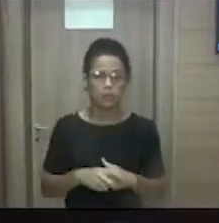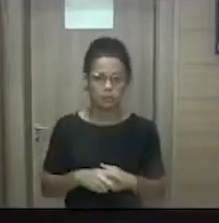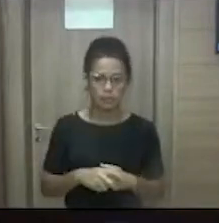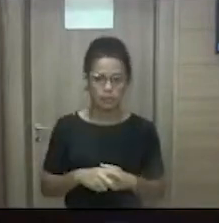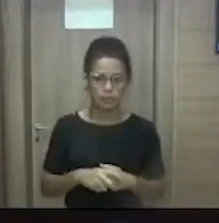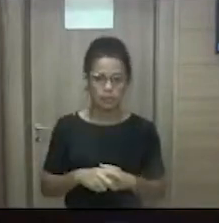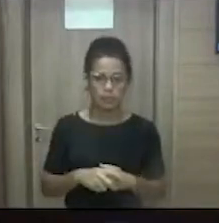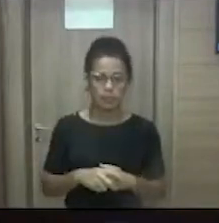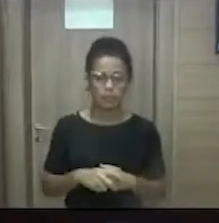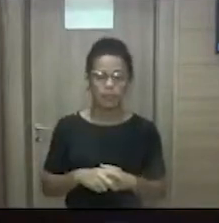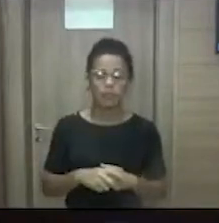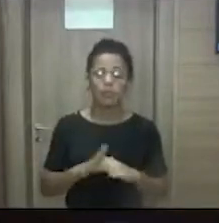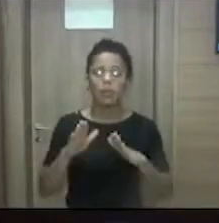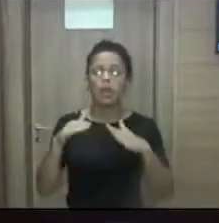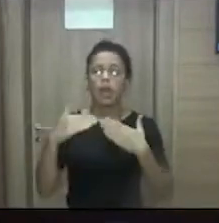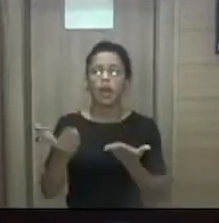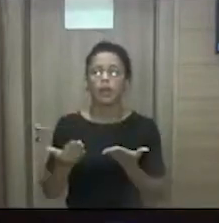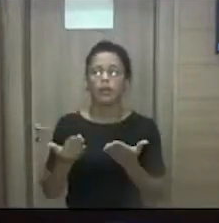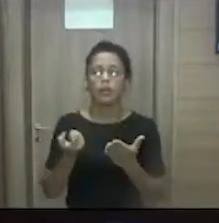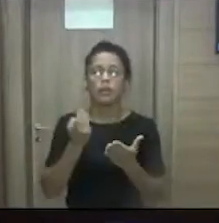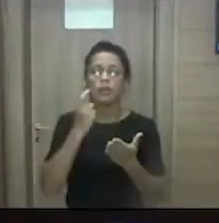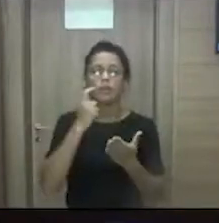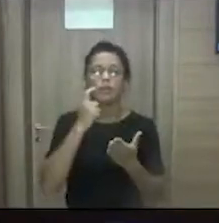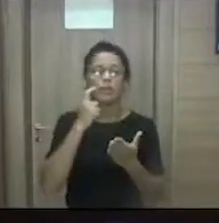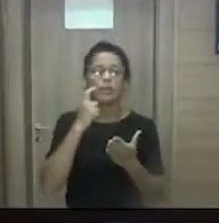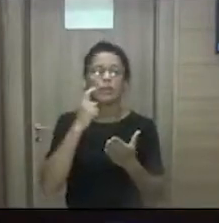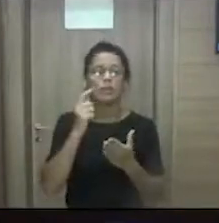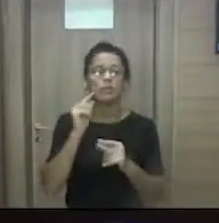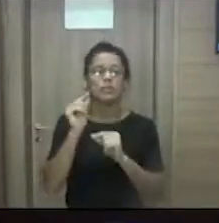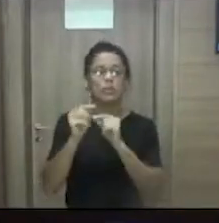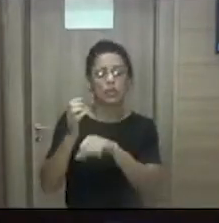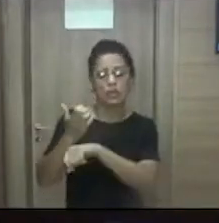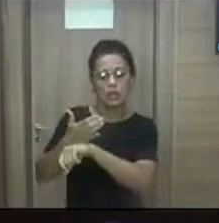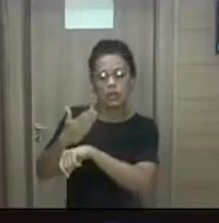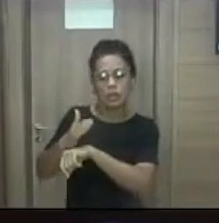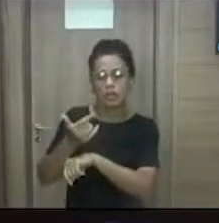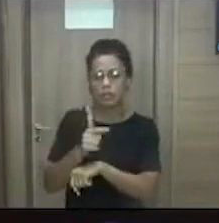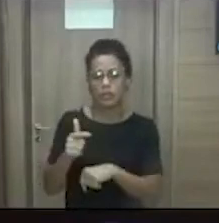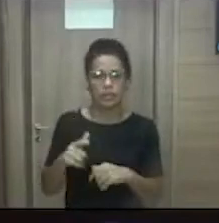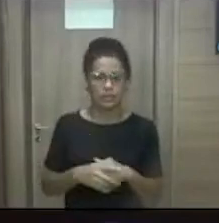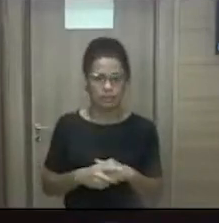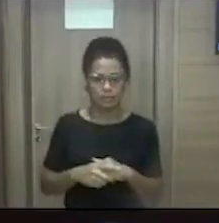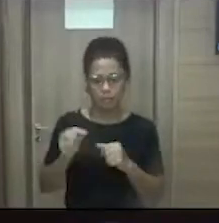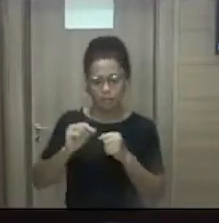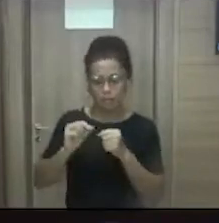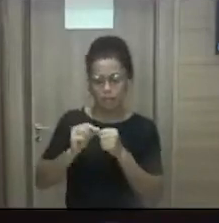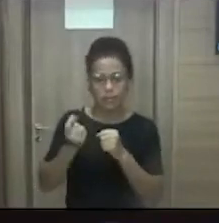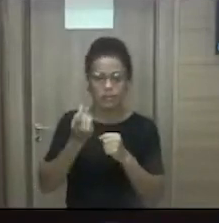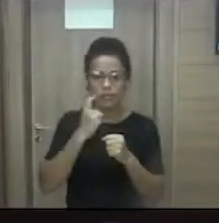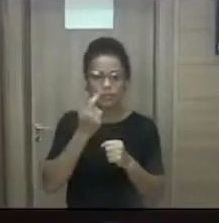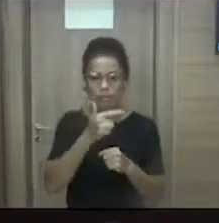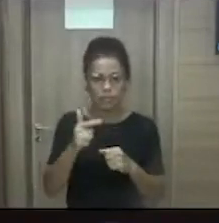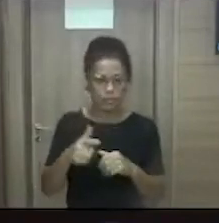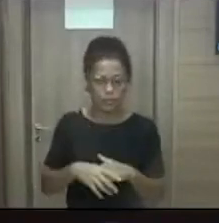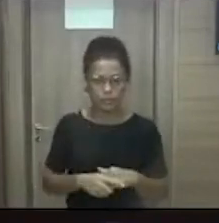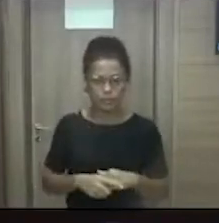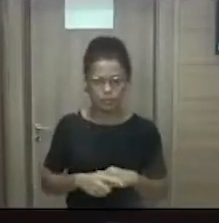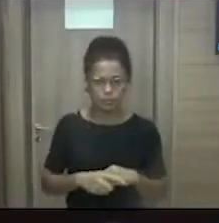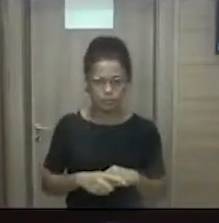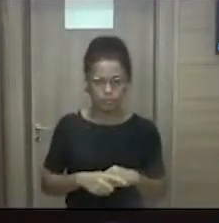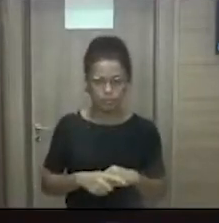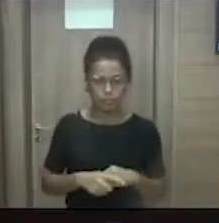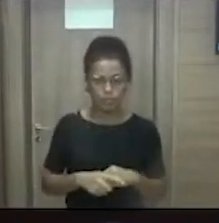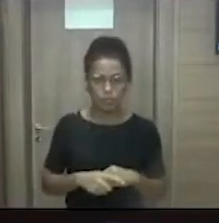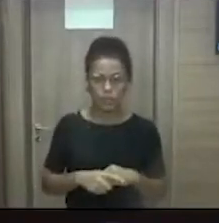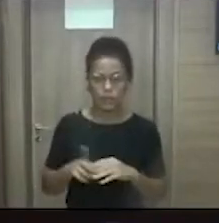faz na atenção primária. Agora, o dentista da atenção primária, ele não foi treinado para moldagem, nem para fazer prótese. Então, ele recusa,